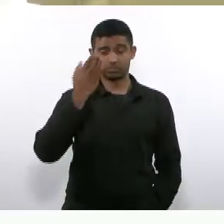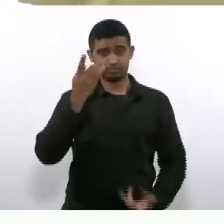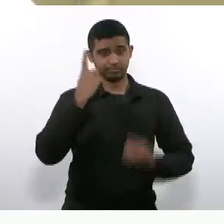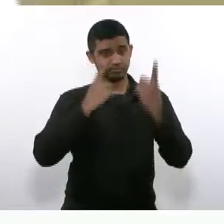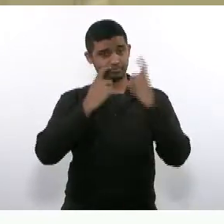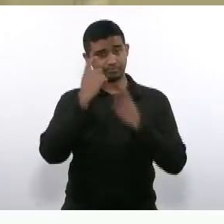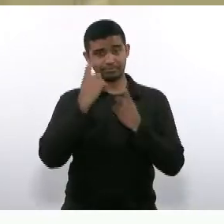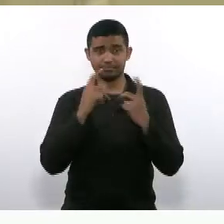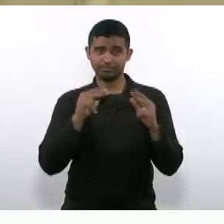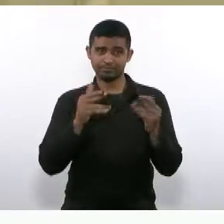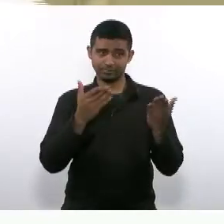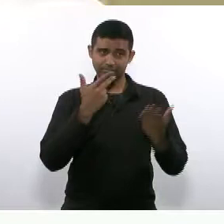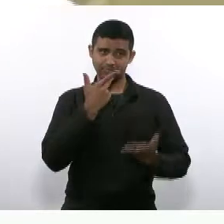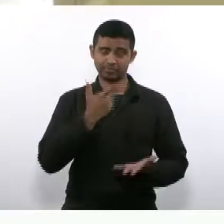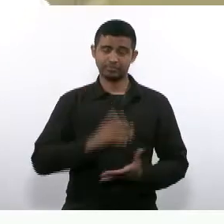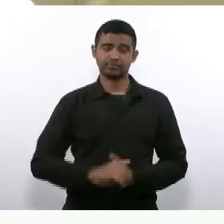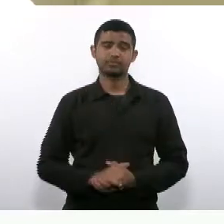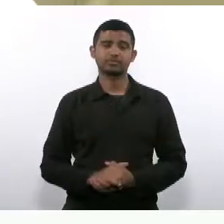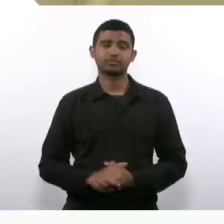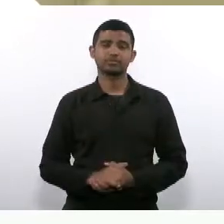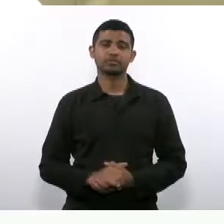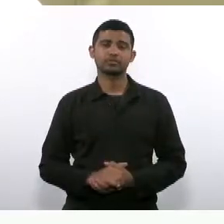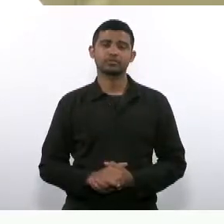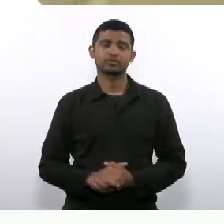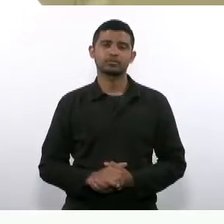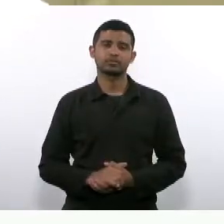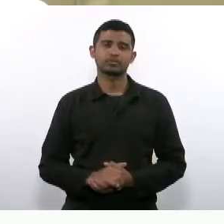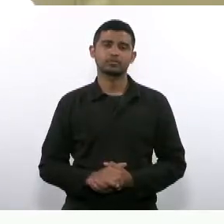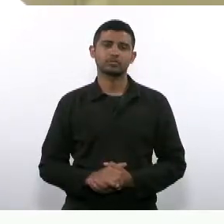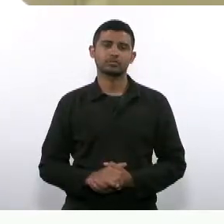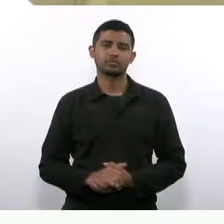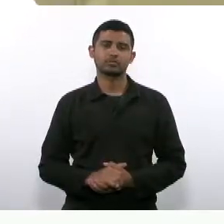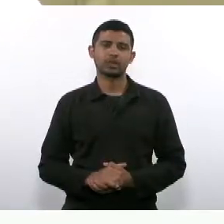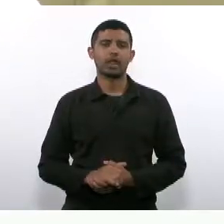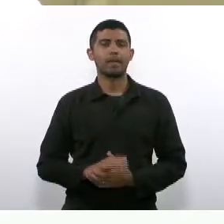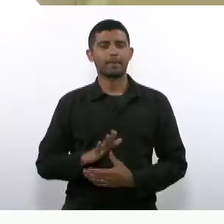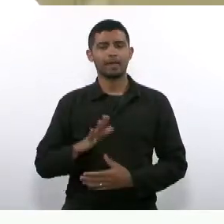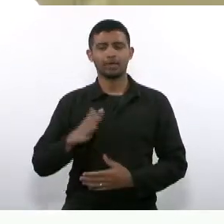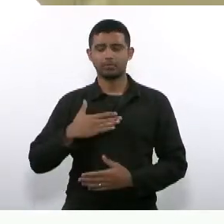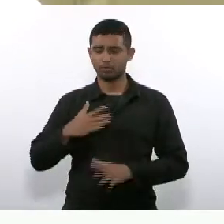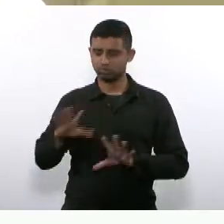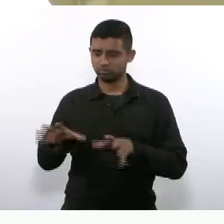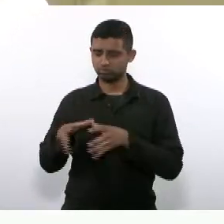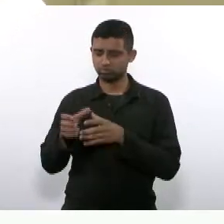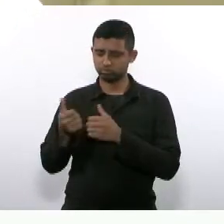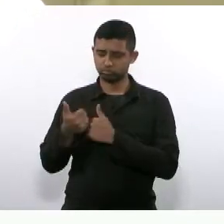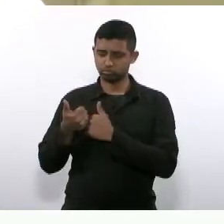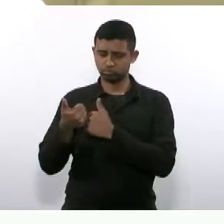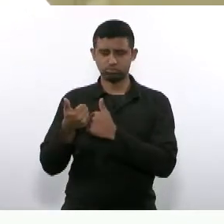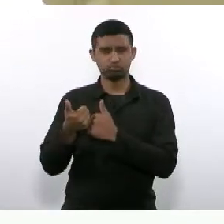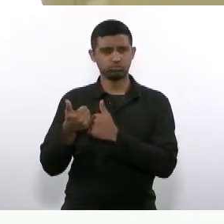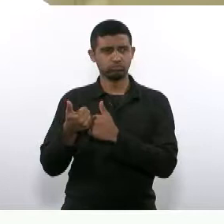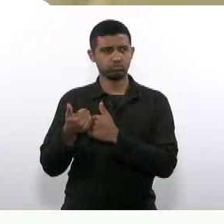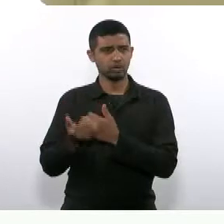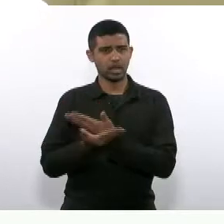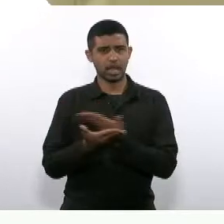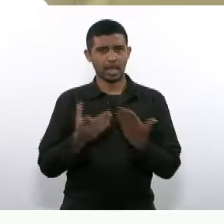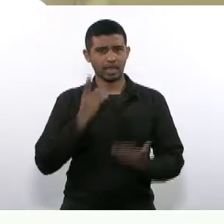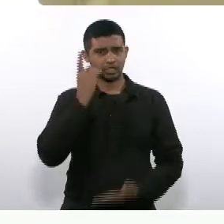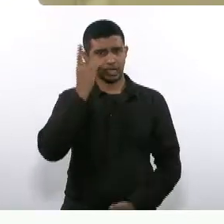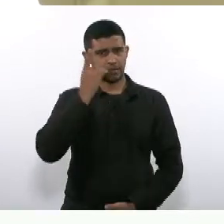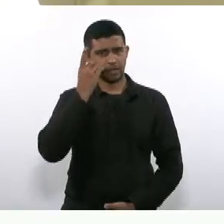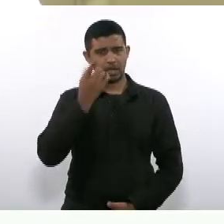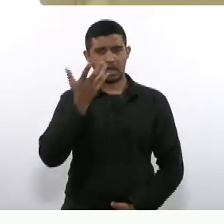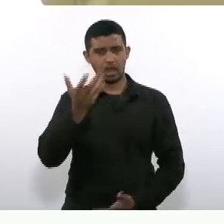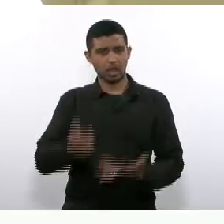Vossa Excelência. Mas, dado que também, pelo que a minha assessoria me informou, as deputadas aceitaram a questão